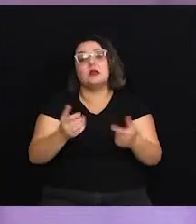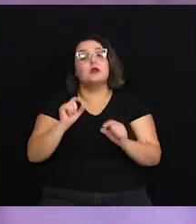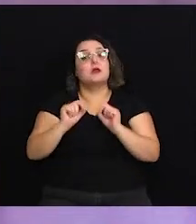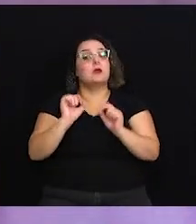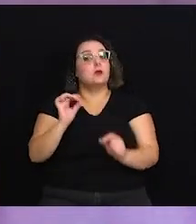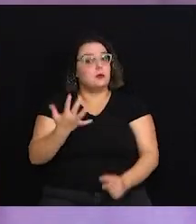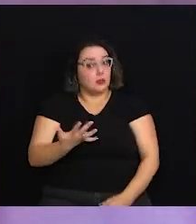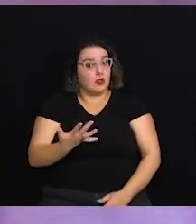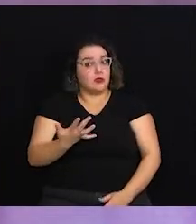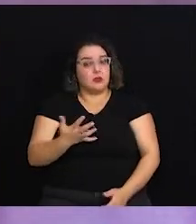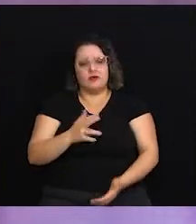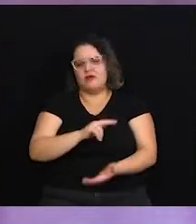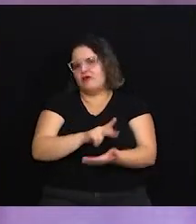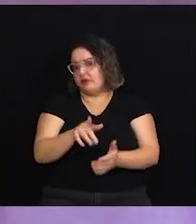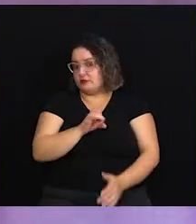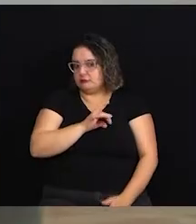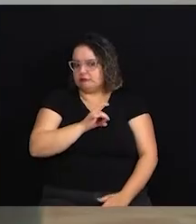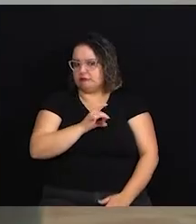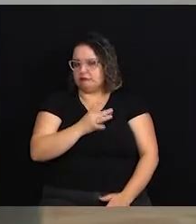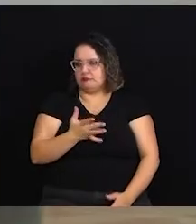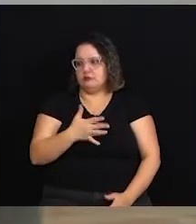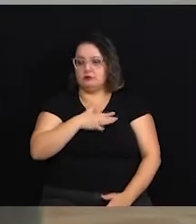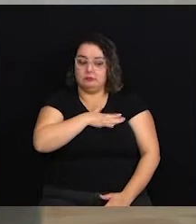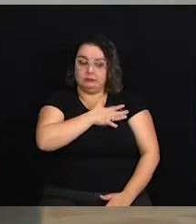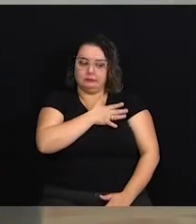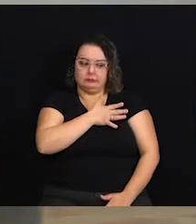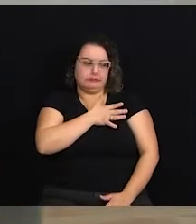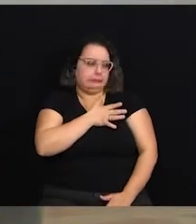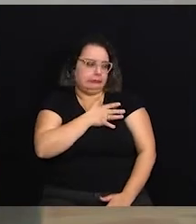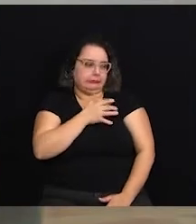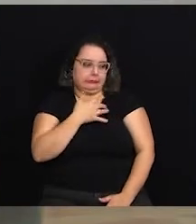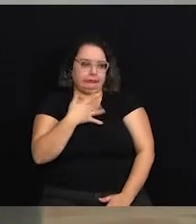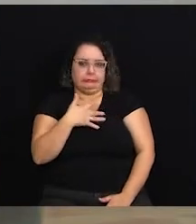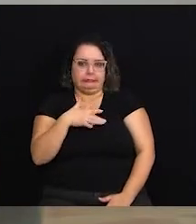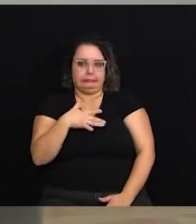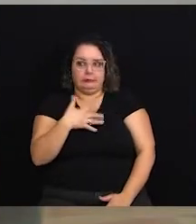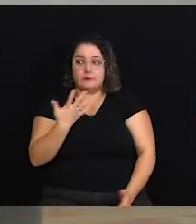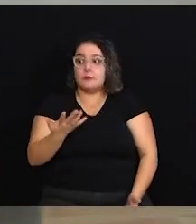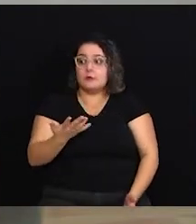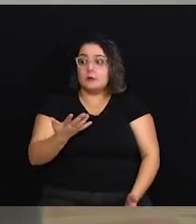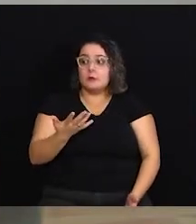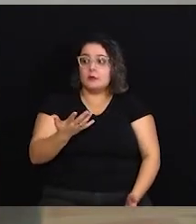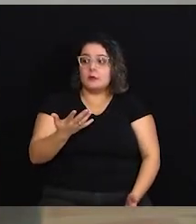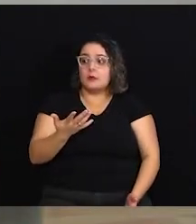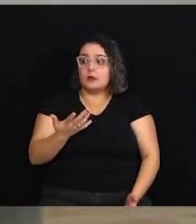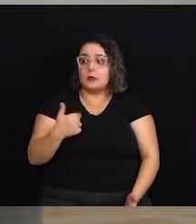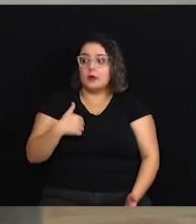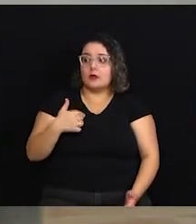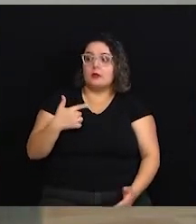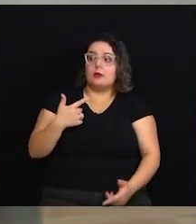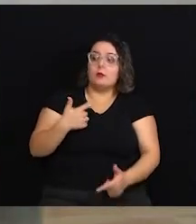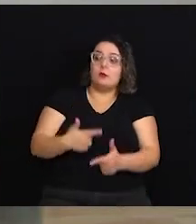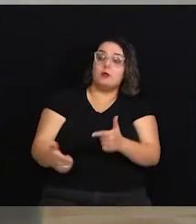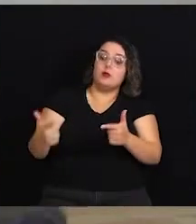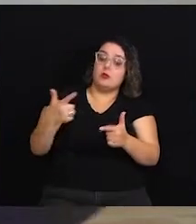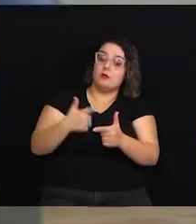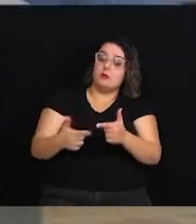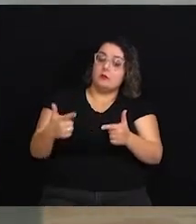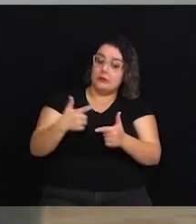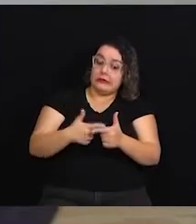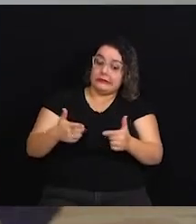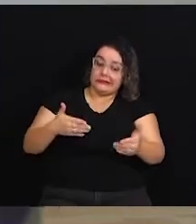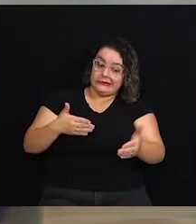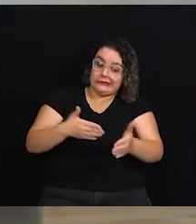gerando muitos medos preconceito e estigma e que acabam levantando uma barreira é